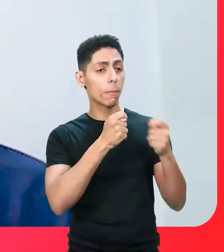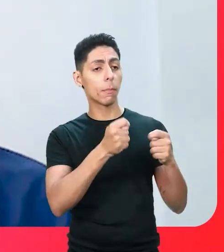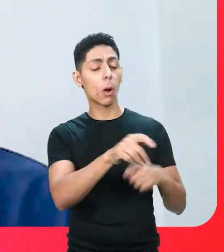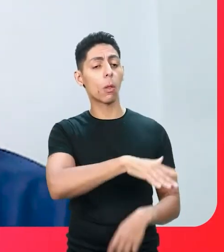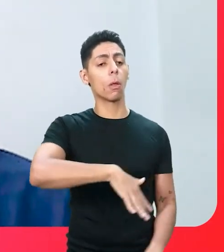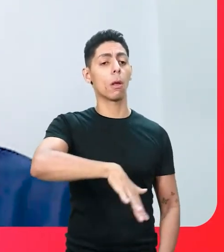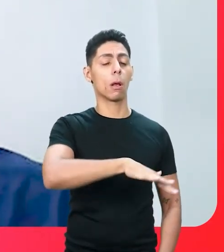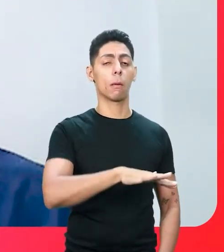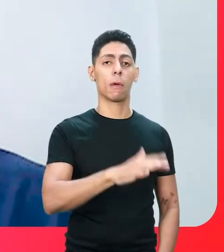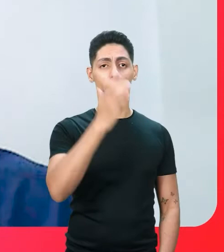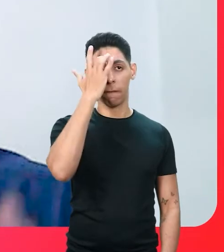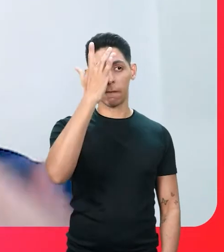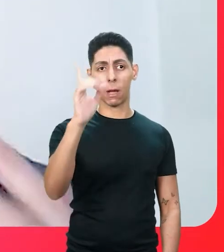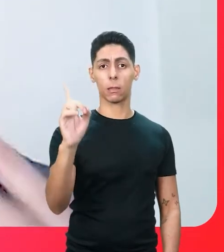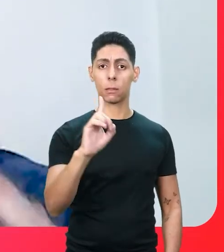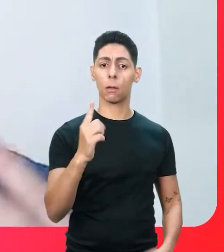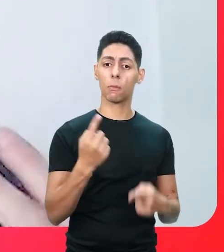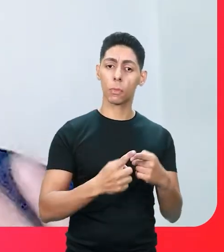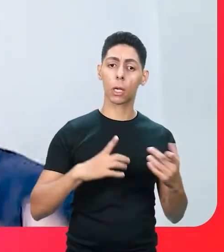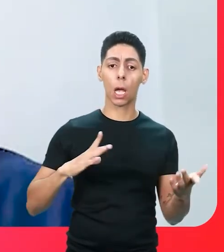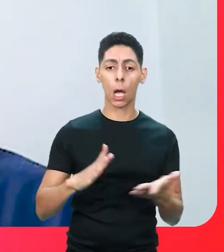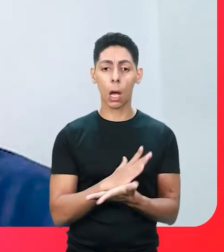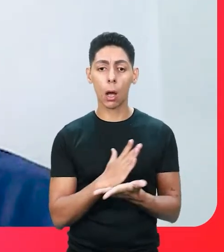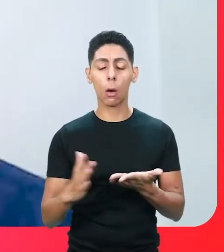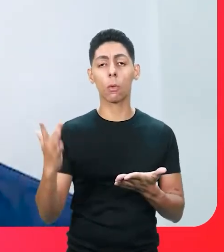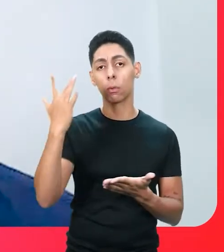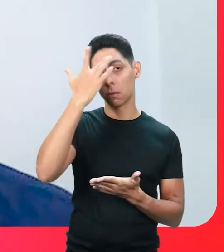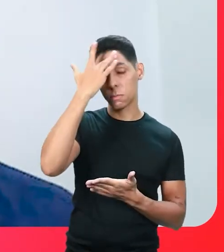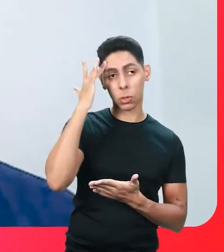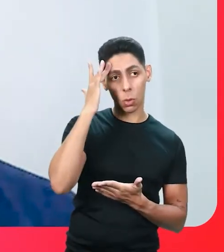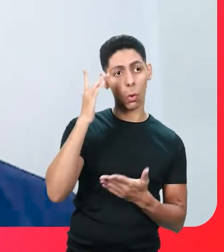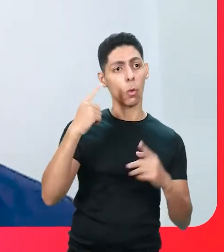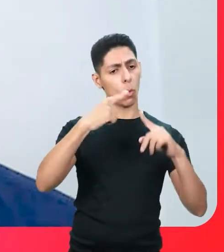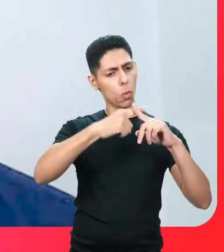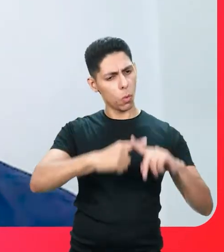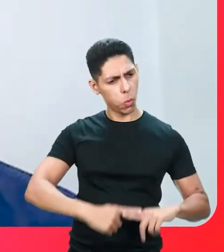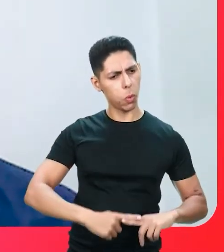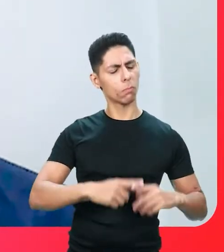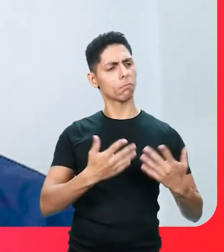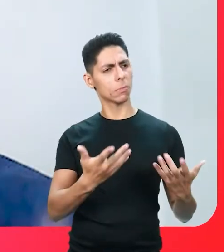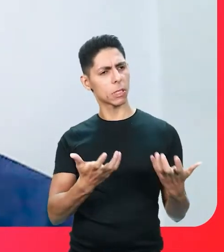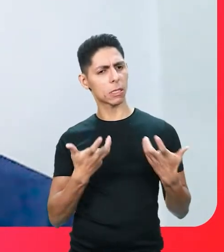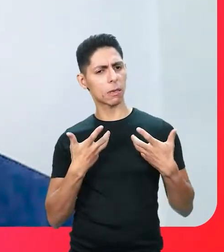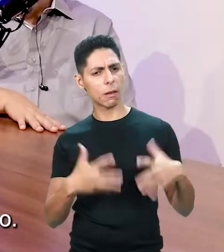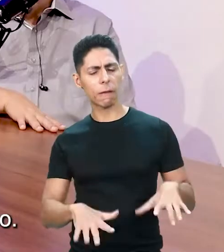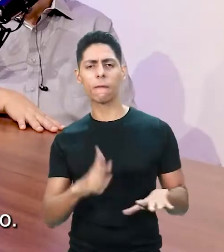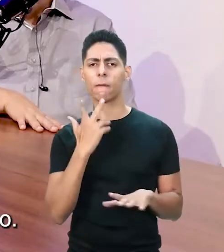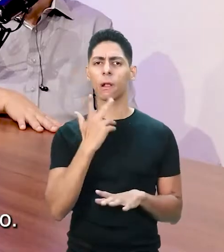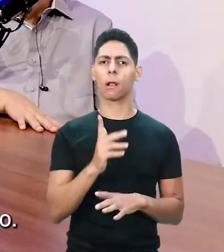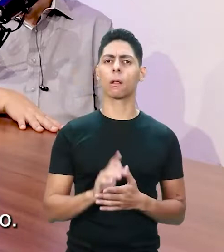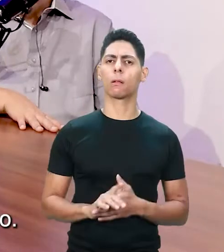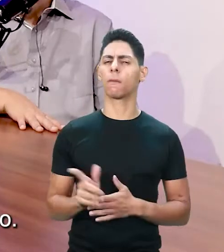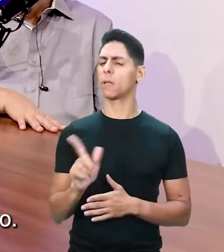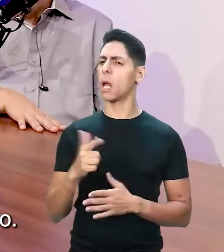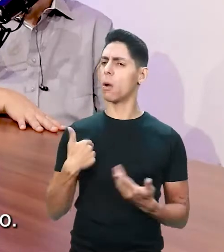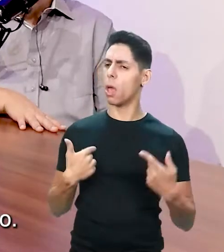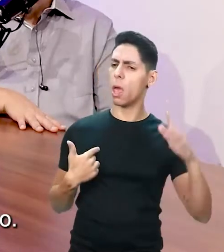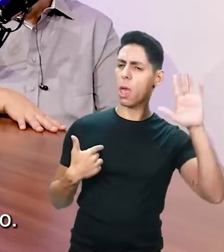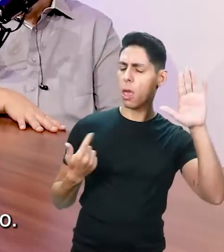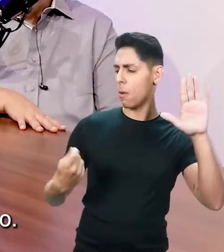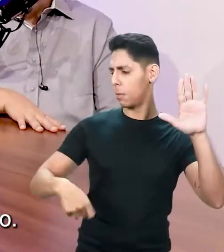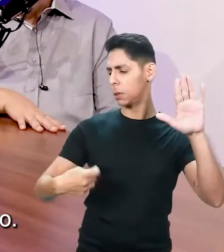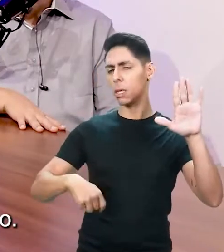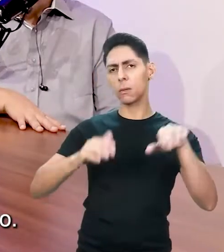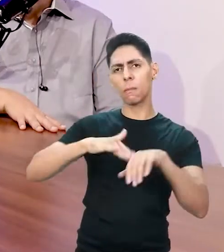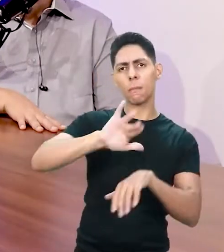porque alguns colegas, é um ambiente extremamente competitivo, alguns colegas dizem, não tem que ser ele, tem que ser eu, porque ele teve um